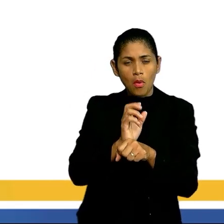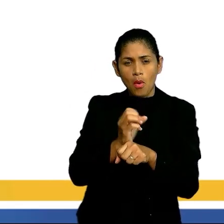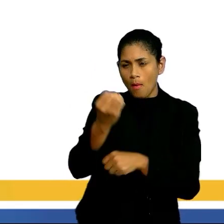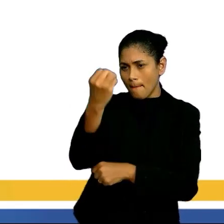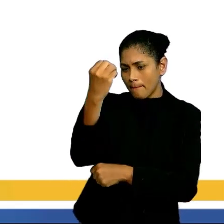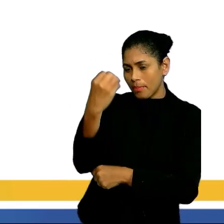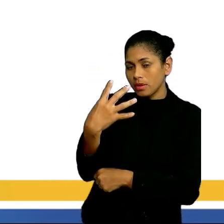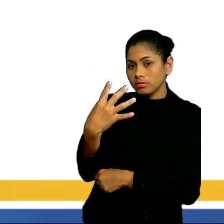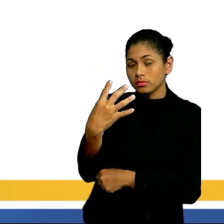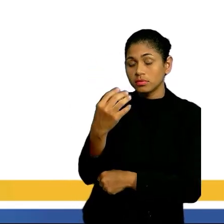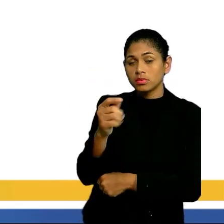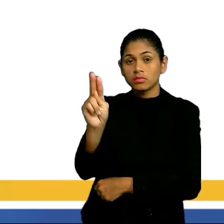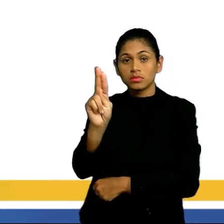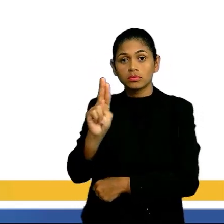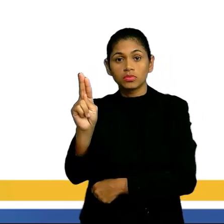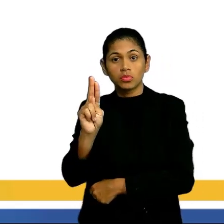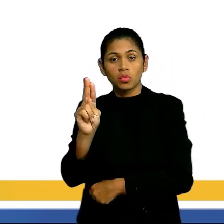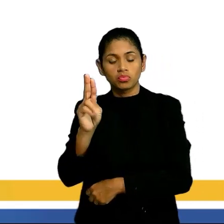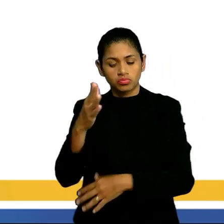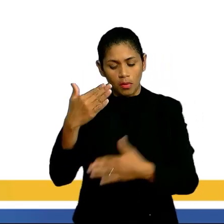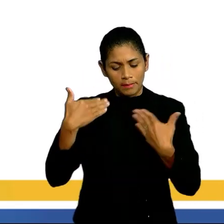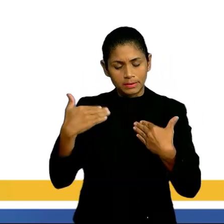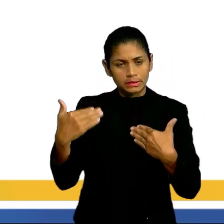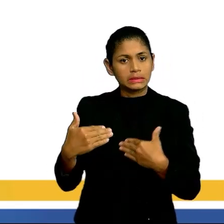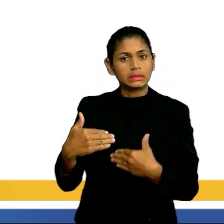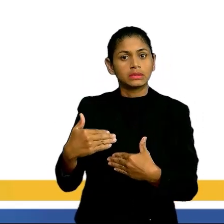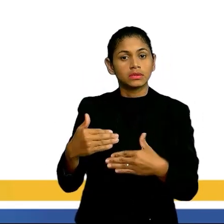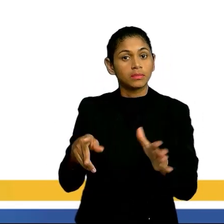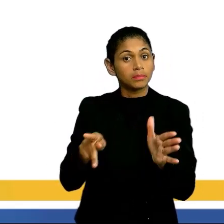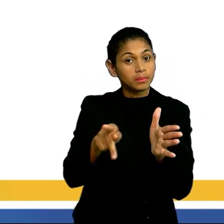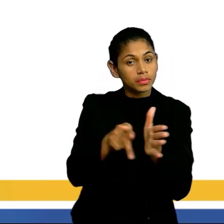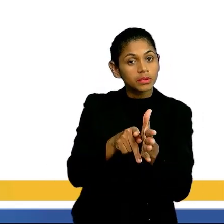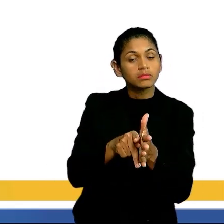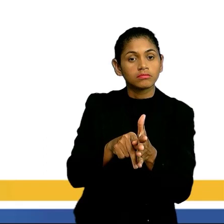utilizando células especializadas. Moluscos,